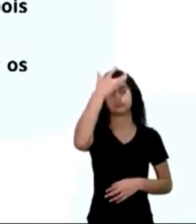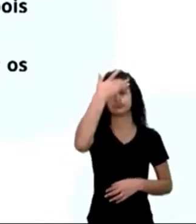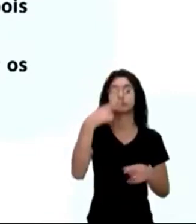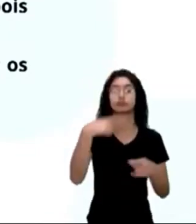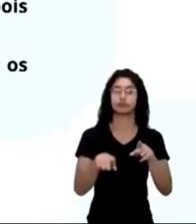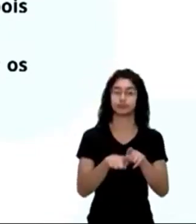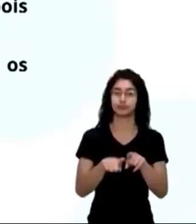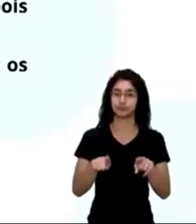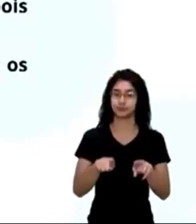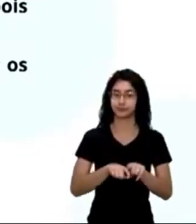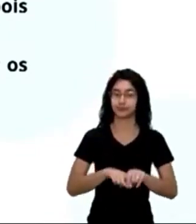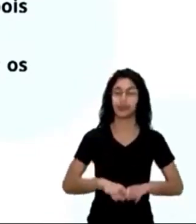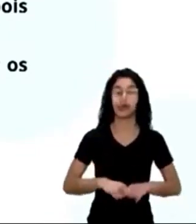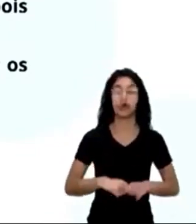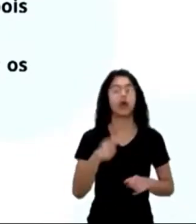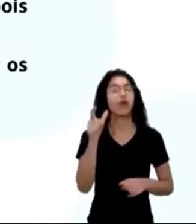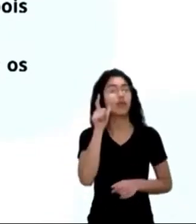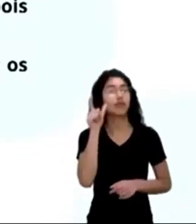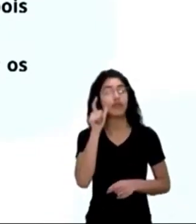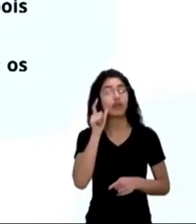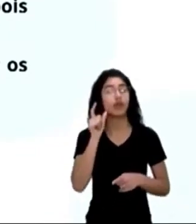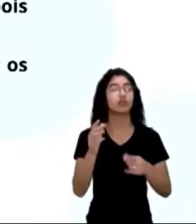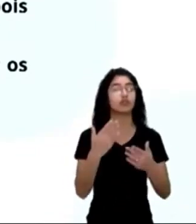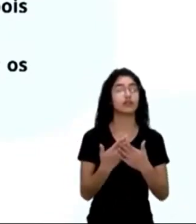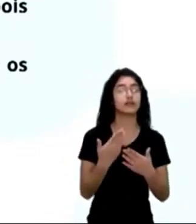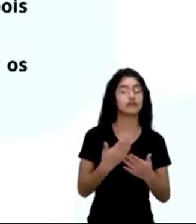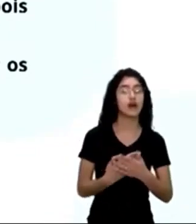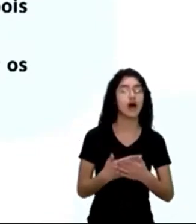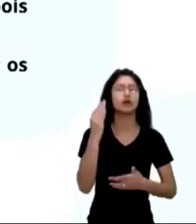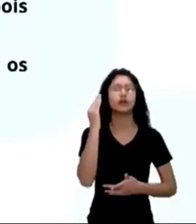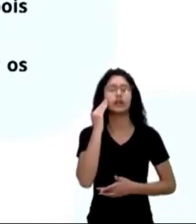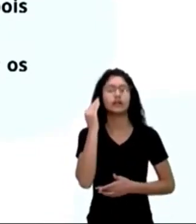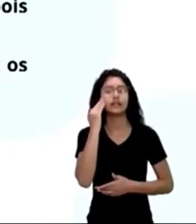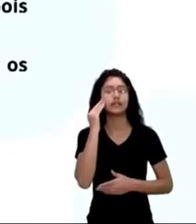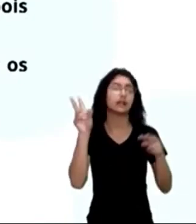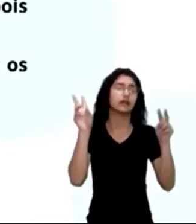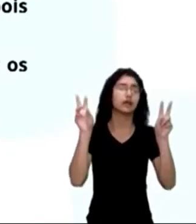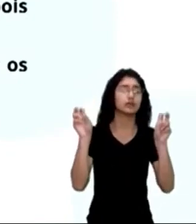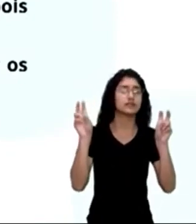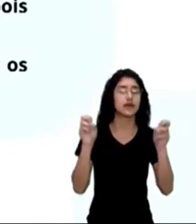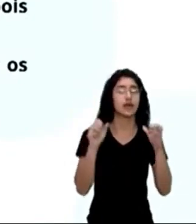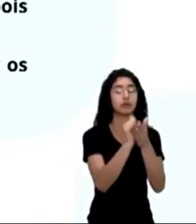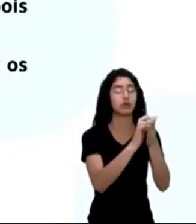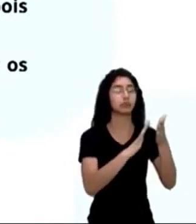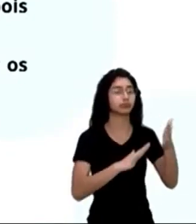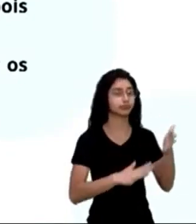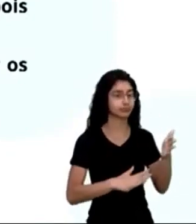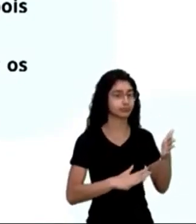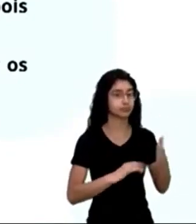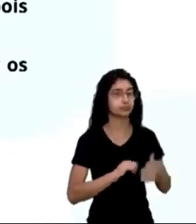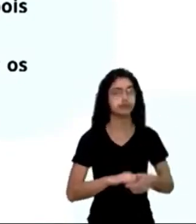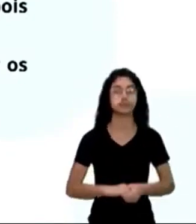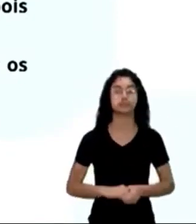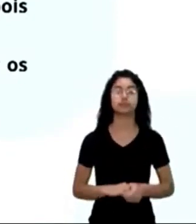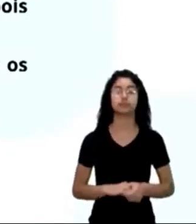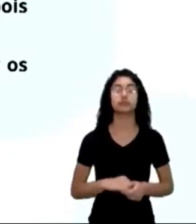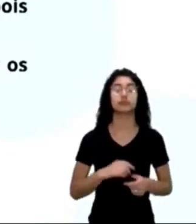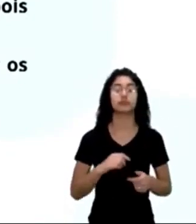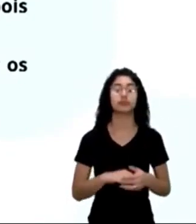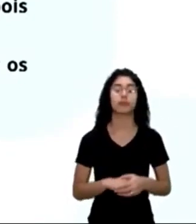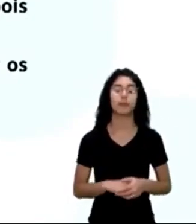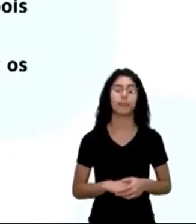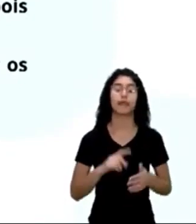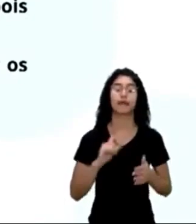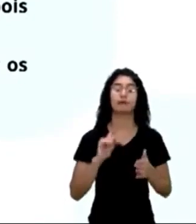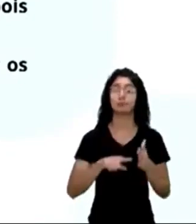psicologicamente. Assista a aula e procure entender os assuntos, fazendo exercícios e resolvendo desafios. Depois